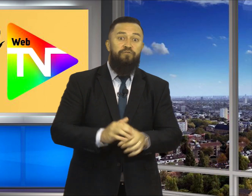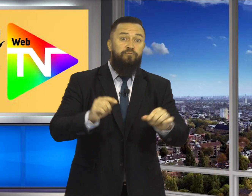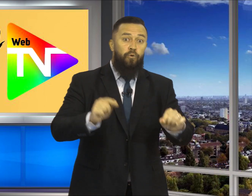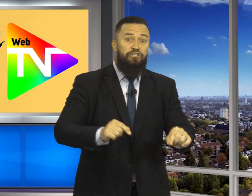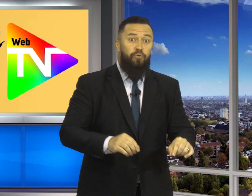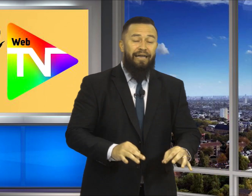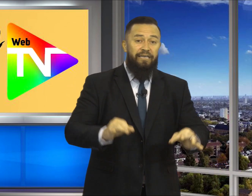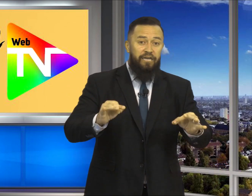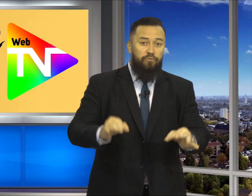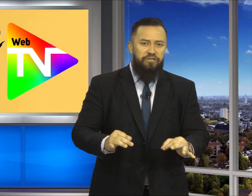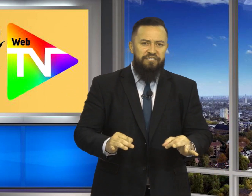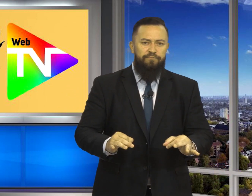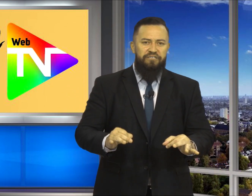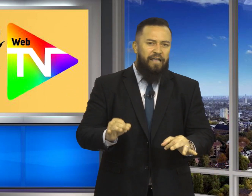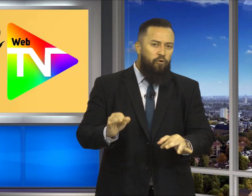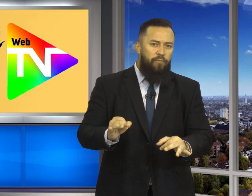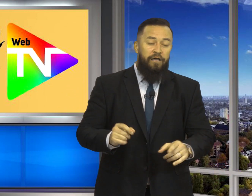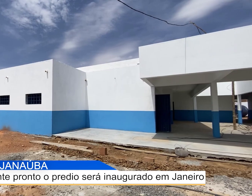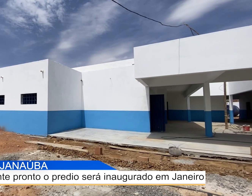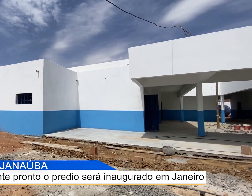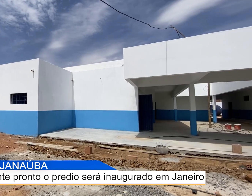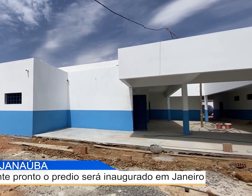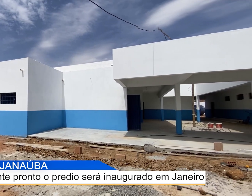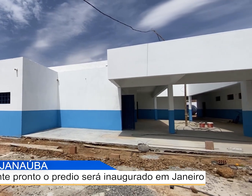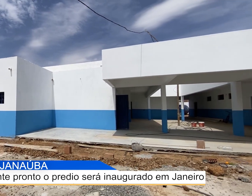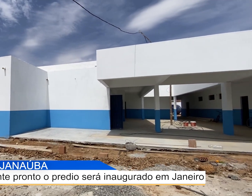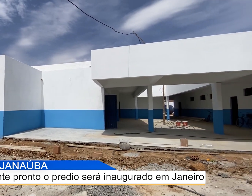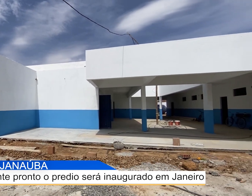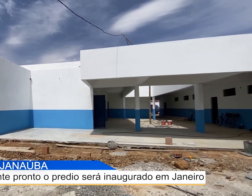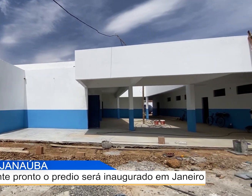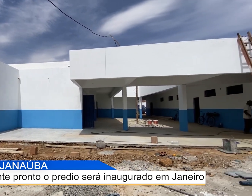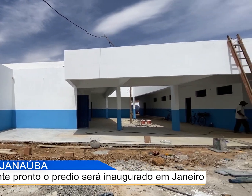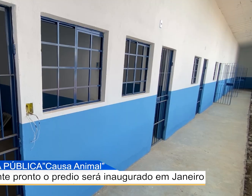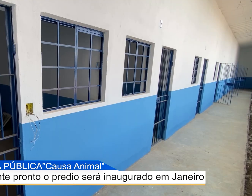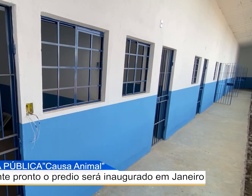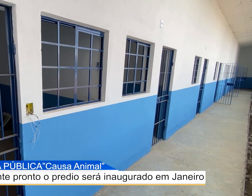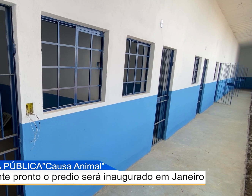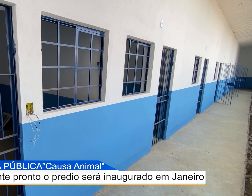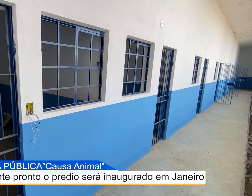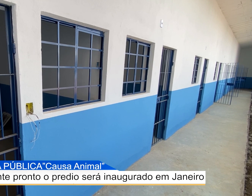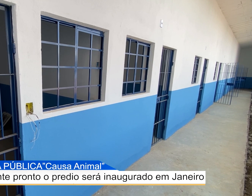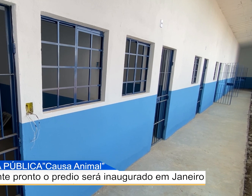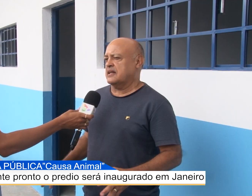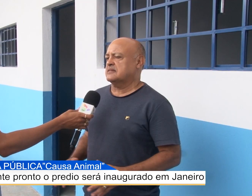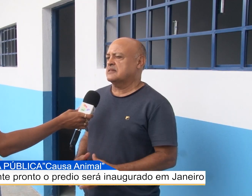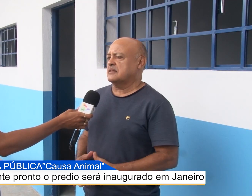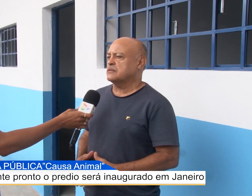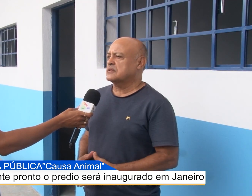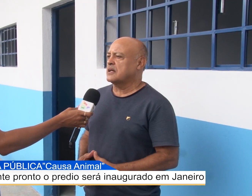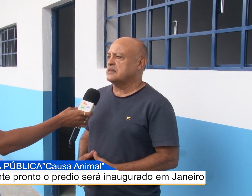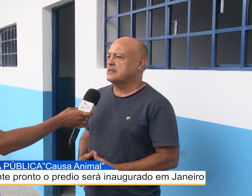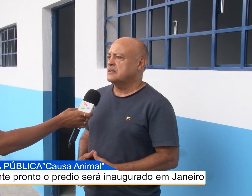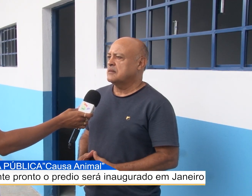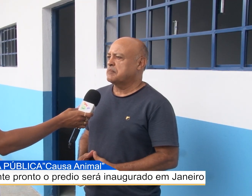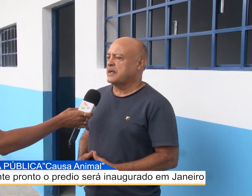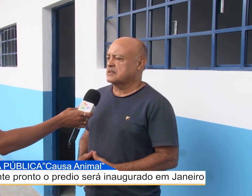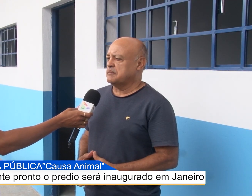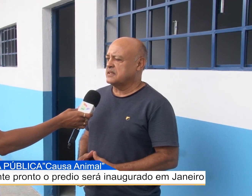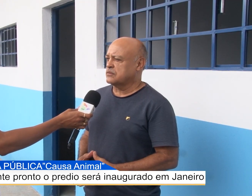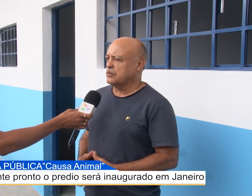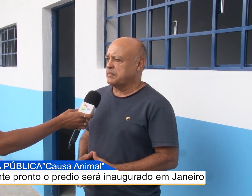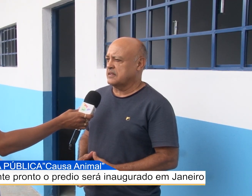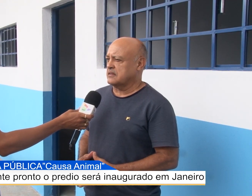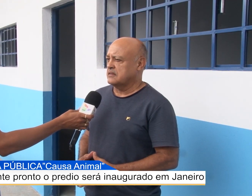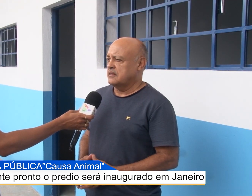intervalo, nós vamos continuar aqui no município de Janaúba, só que nós vamos falar da APAC Janaúba, que está praticamente pronta e